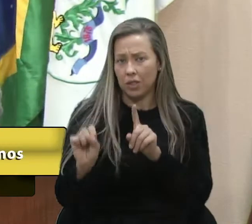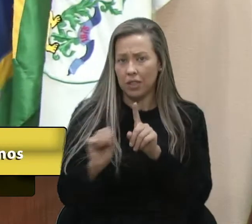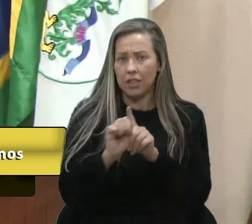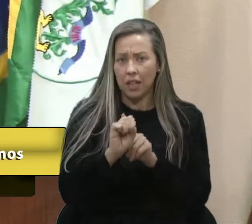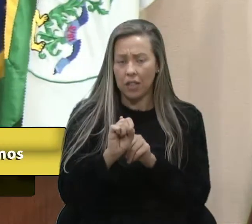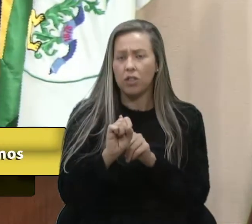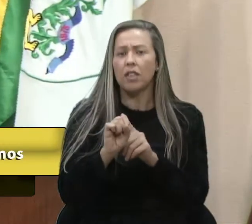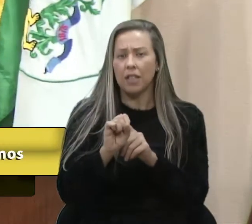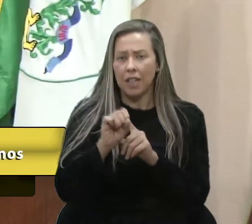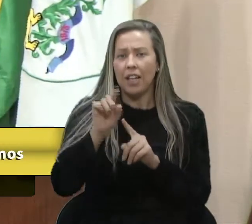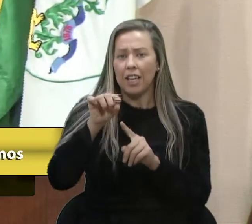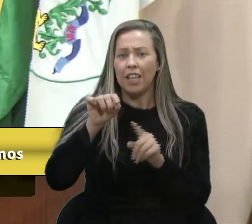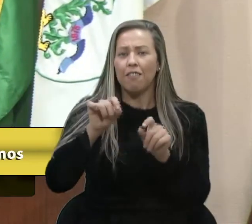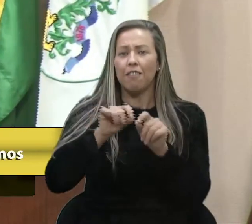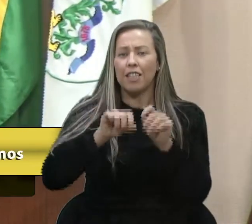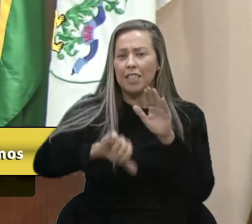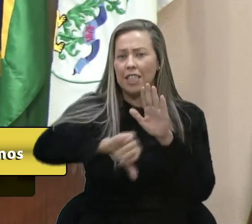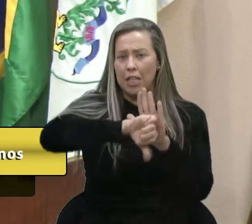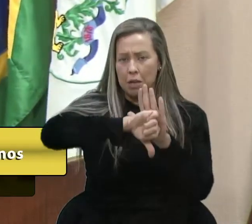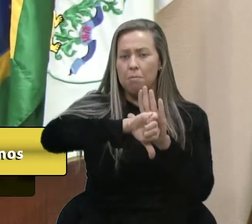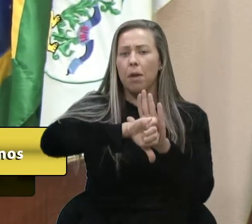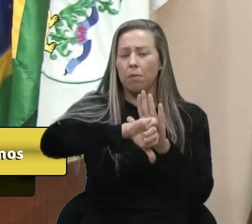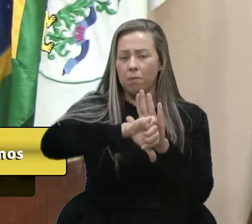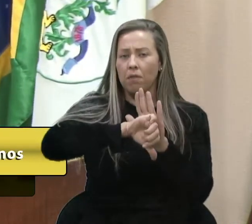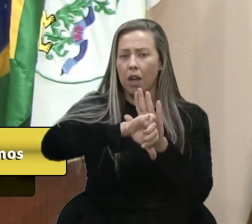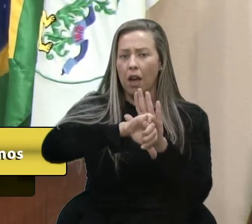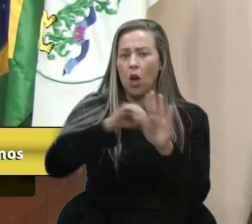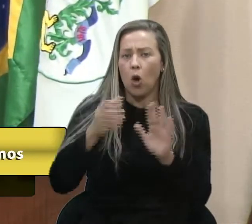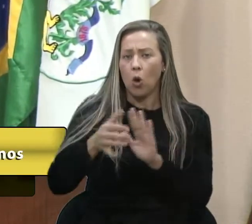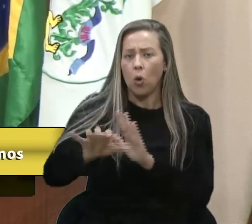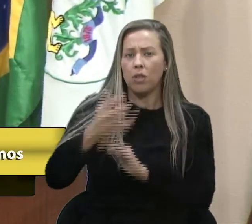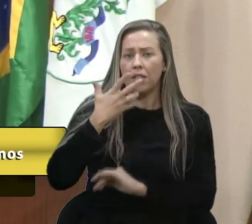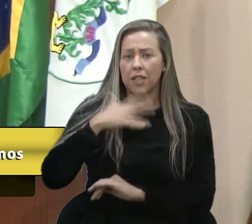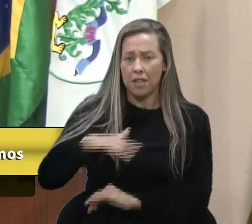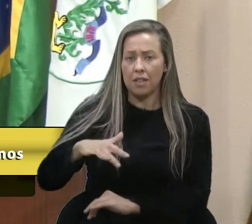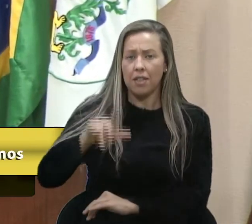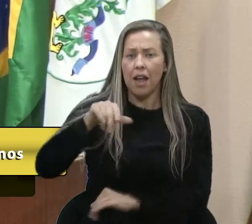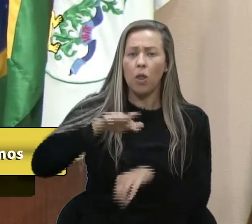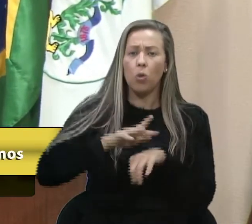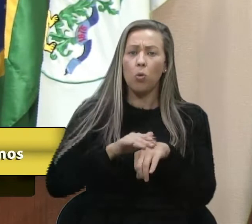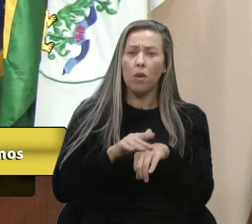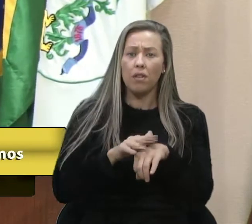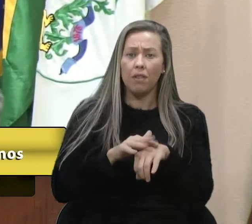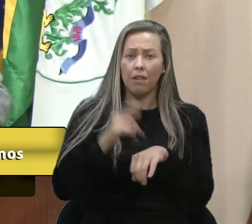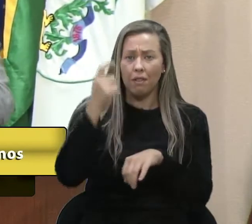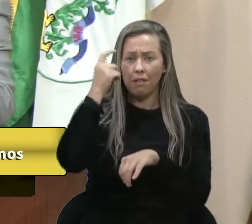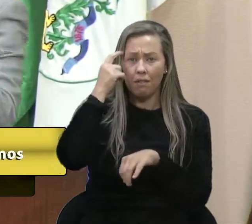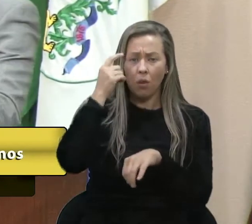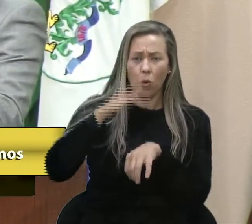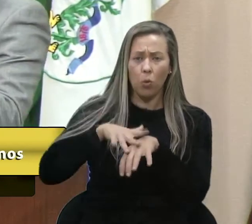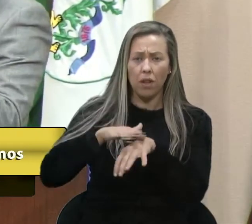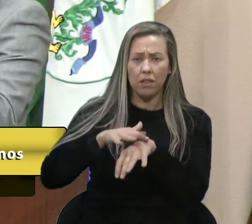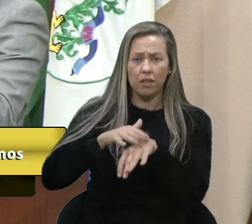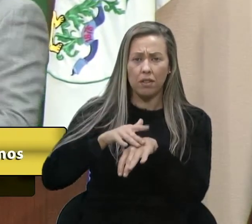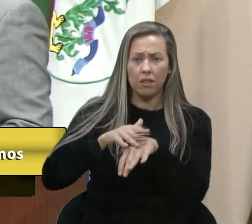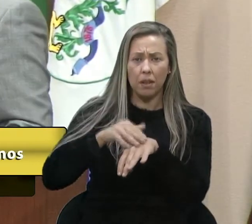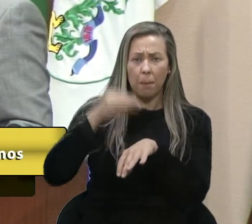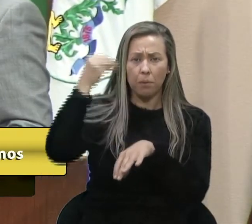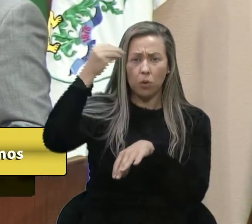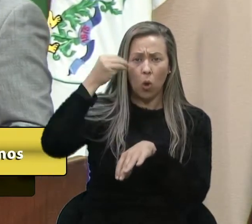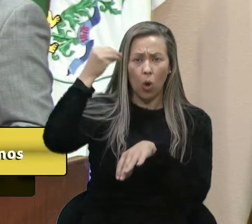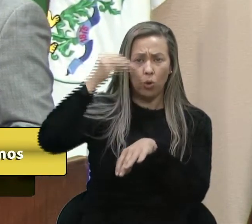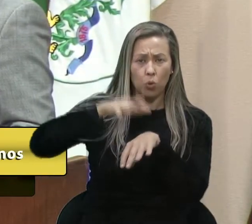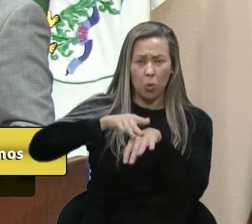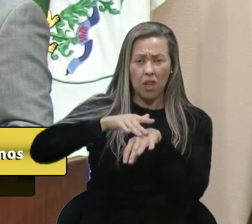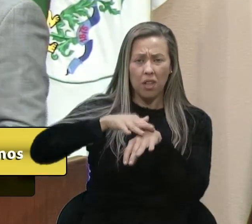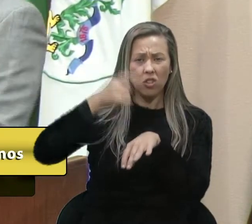que cometem esse tipo de situação estão doentes. Estão doentes psicologicamente